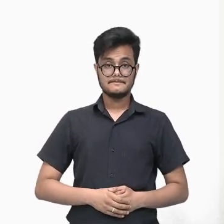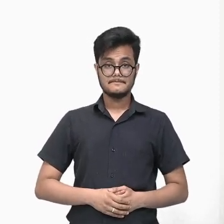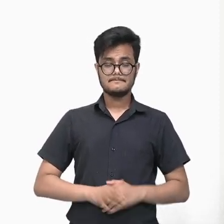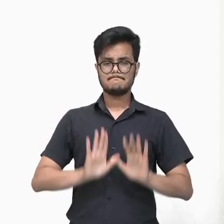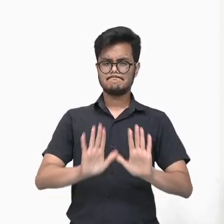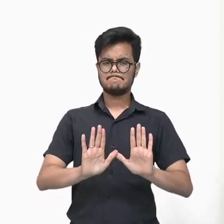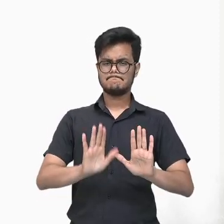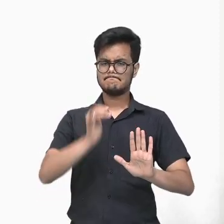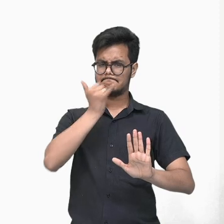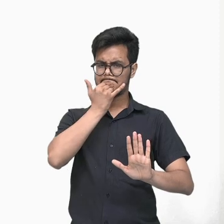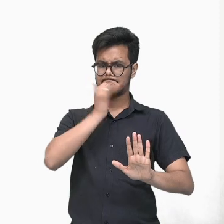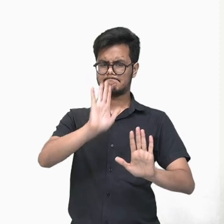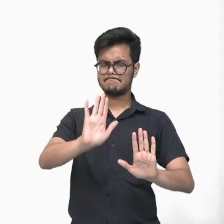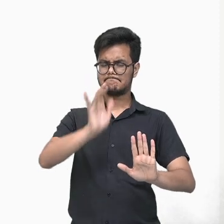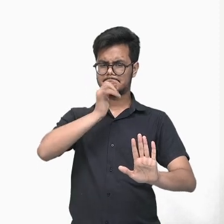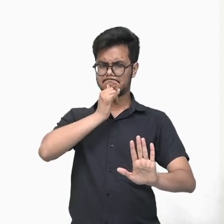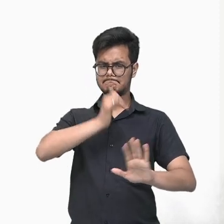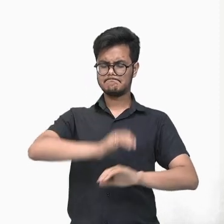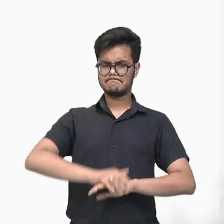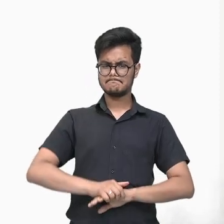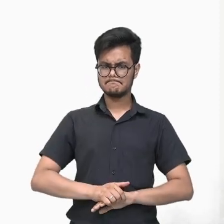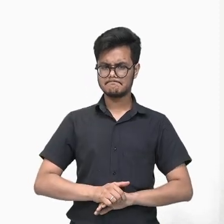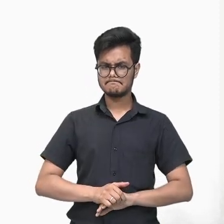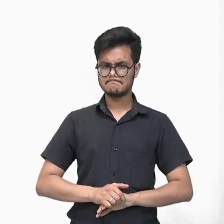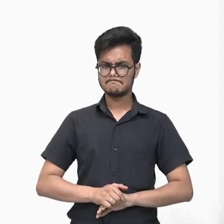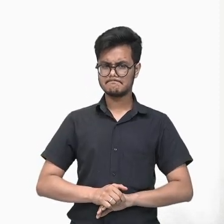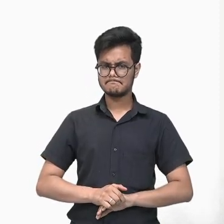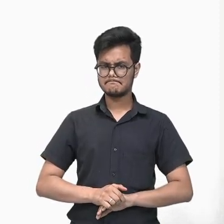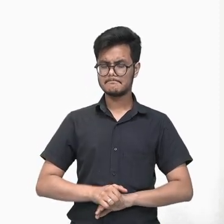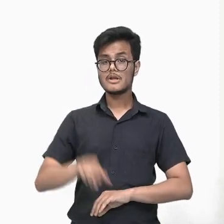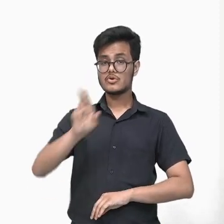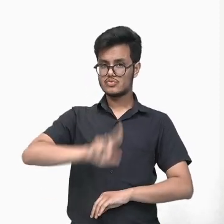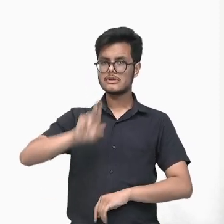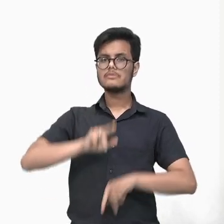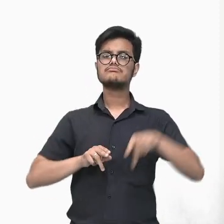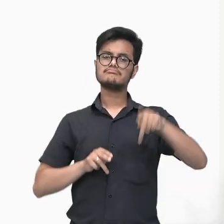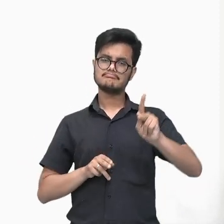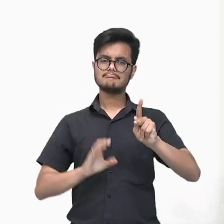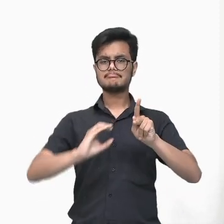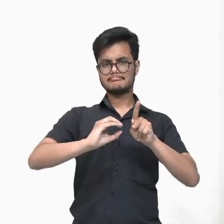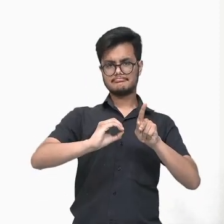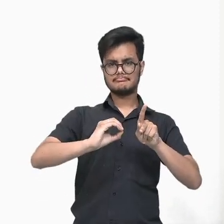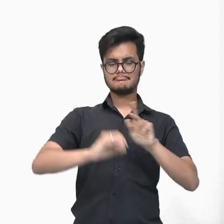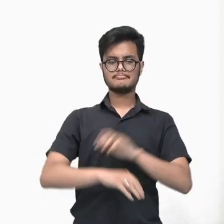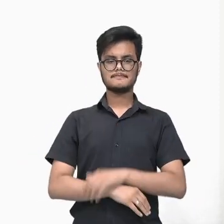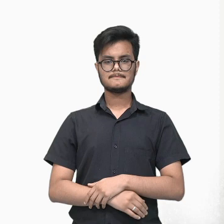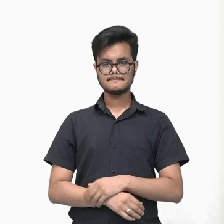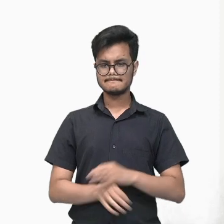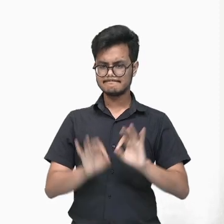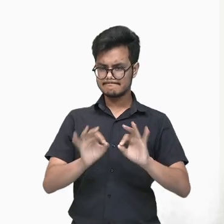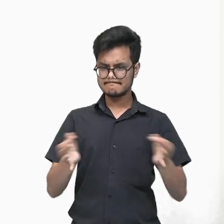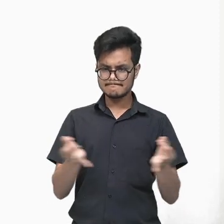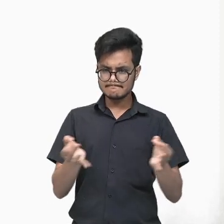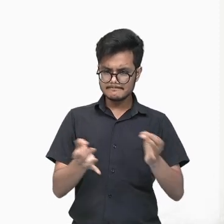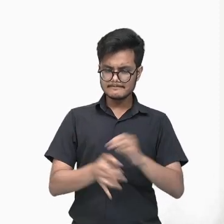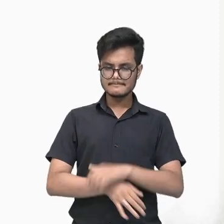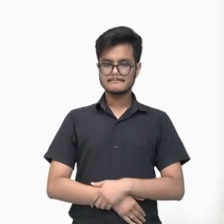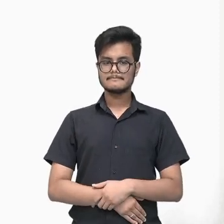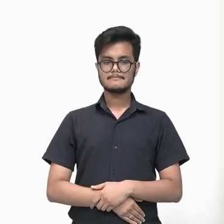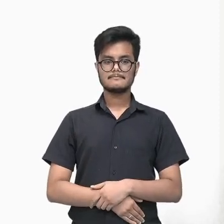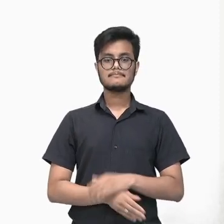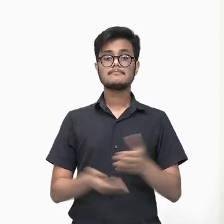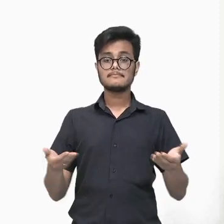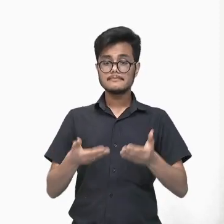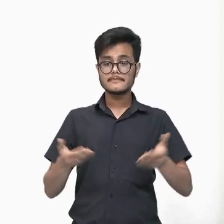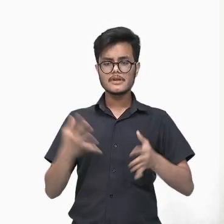vácuo, nós vamos utilizar o K0. Muito bem, pessoal. Essa foi